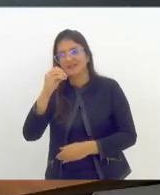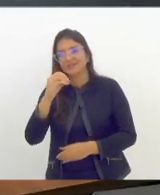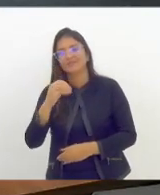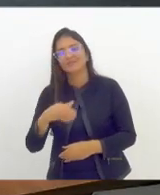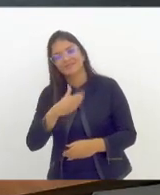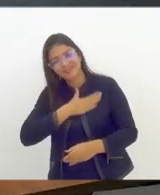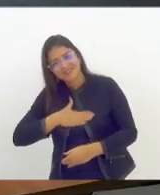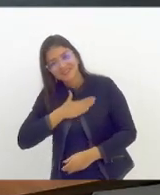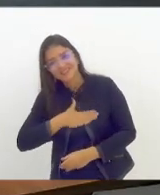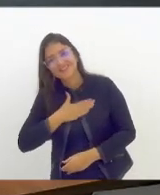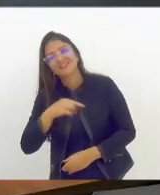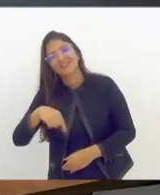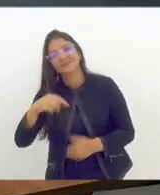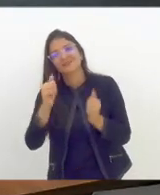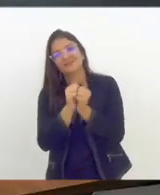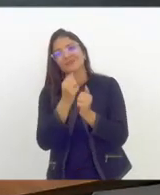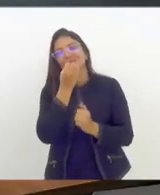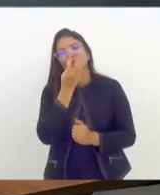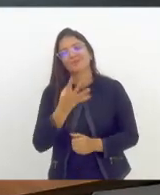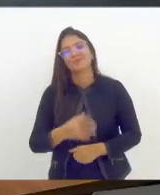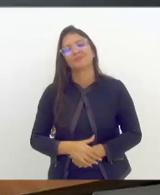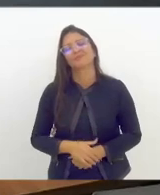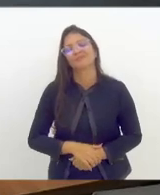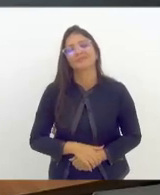Prazer, deputado, ter o senhor aqui.